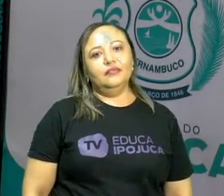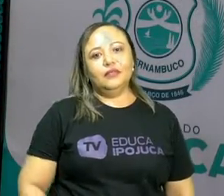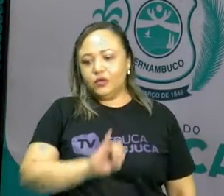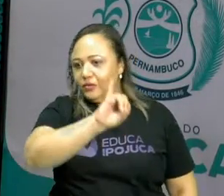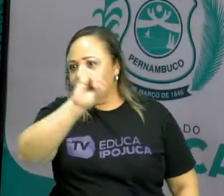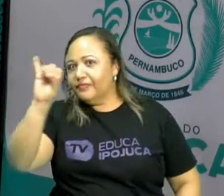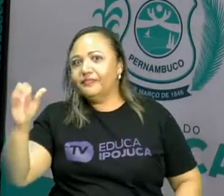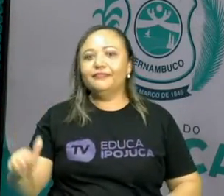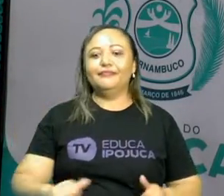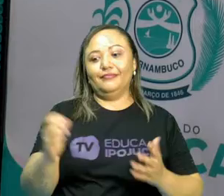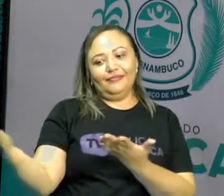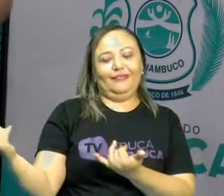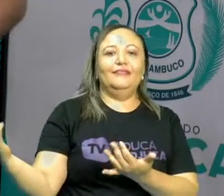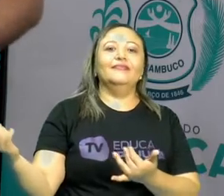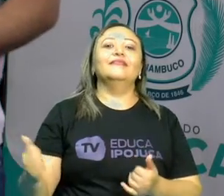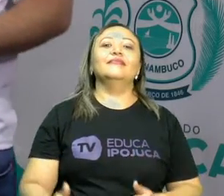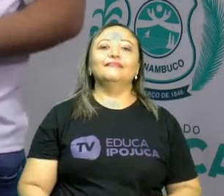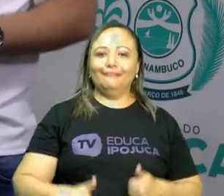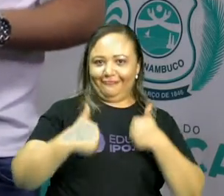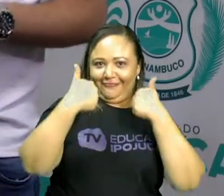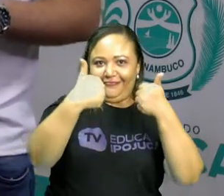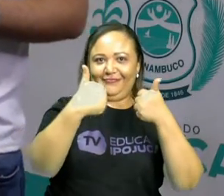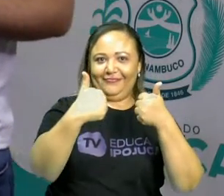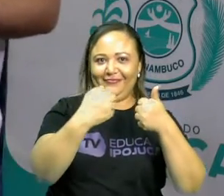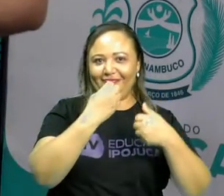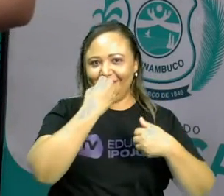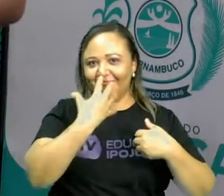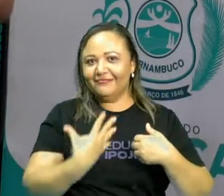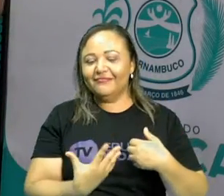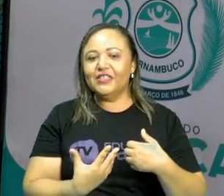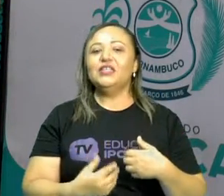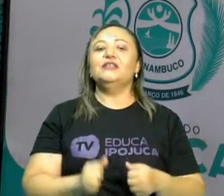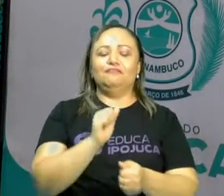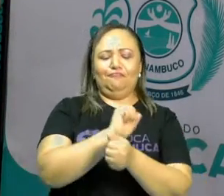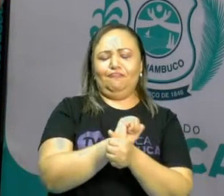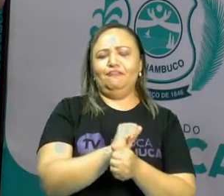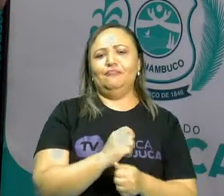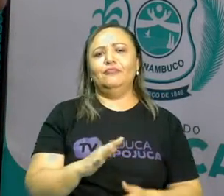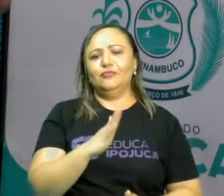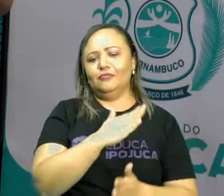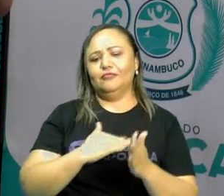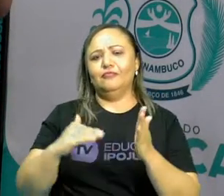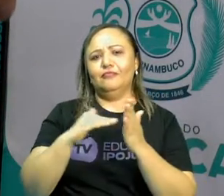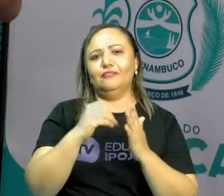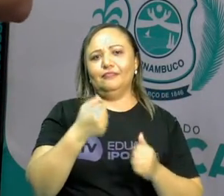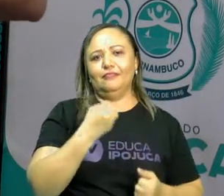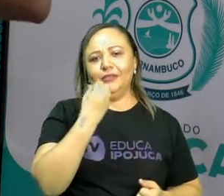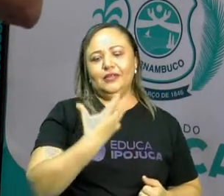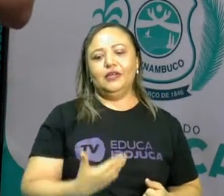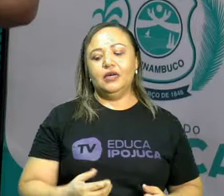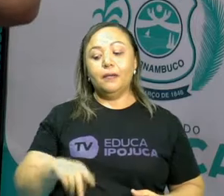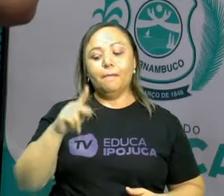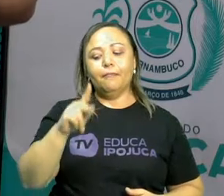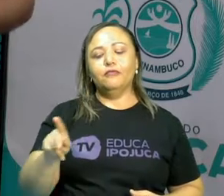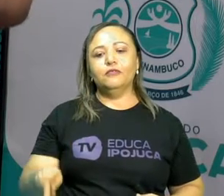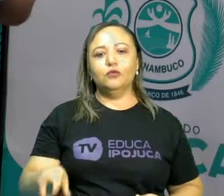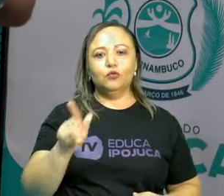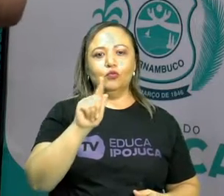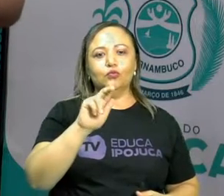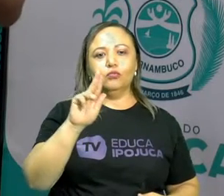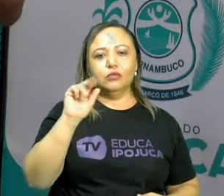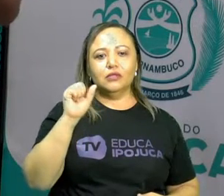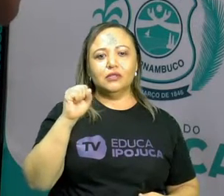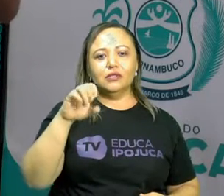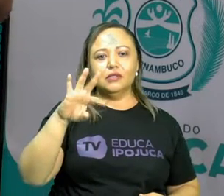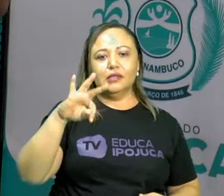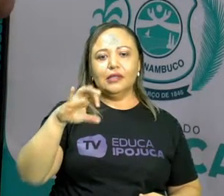Olá, jovens! Como é que estão vocês? Espero que estejam todos bem. Aqui é o professor Gustavo falando e